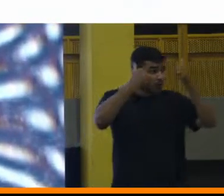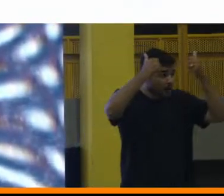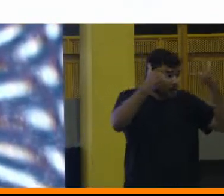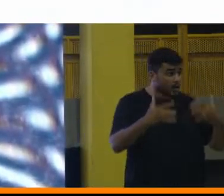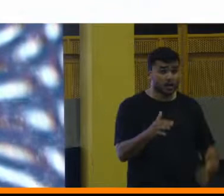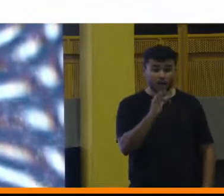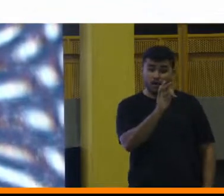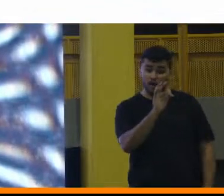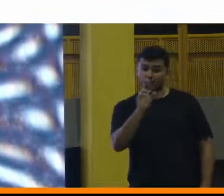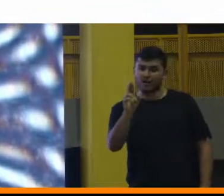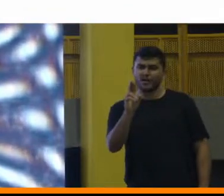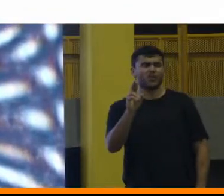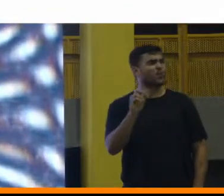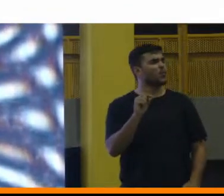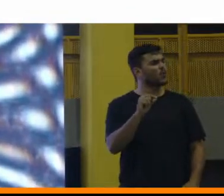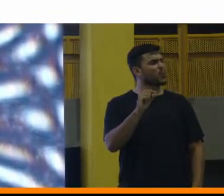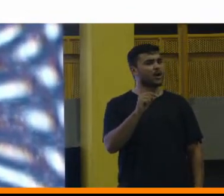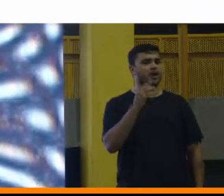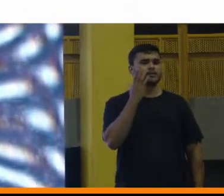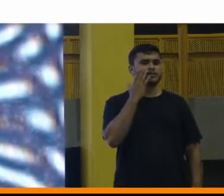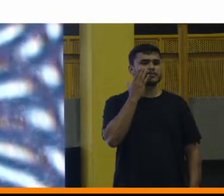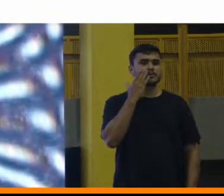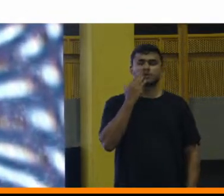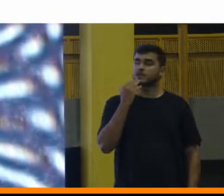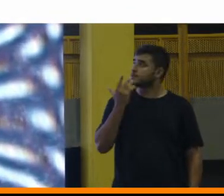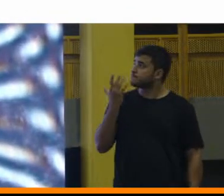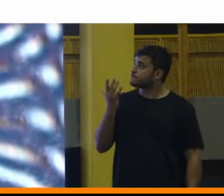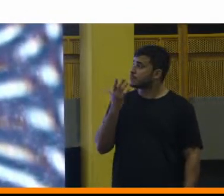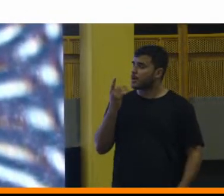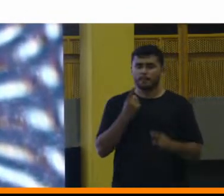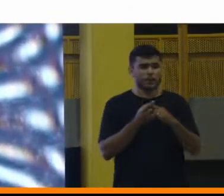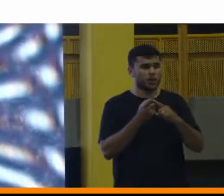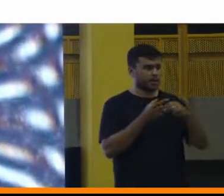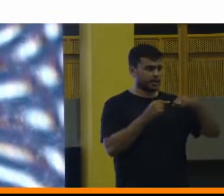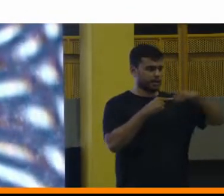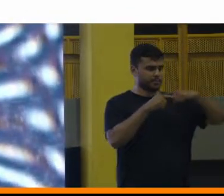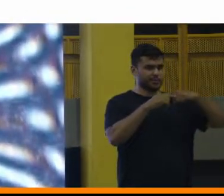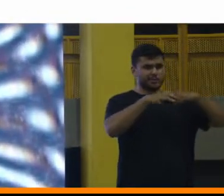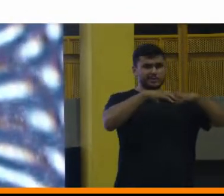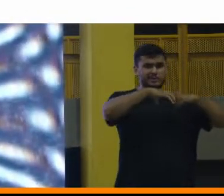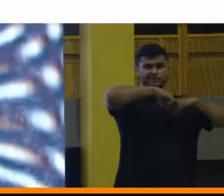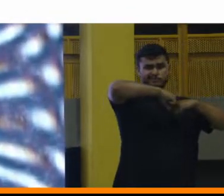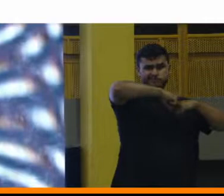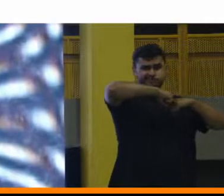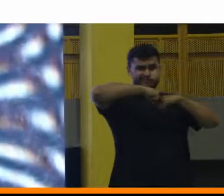uma força resultante faz com um objeto?